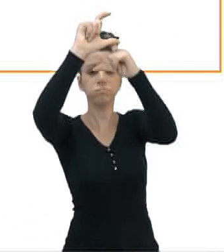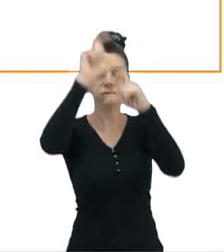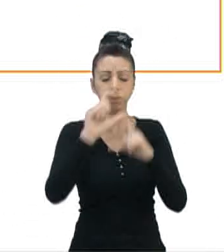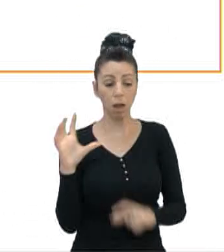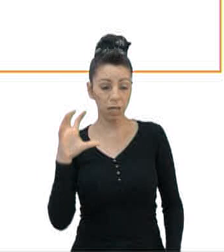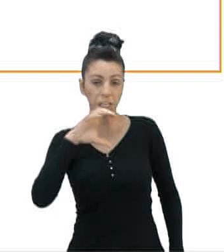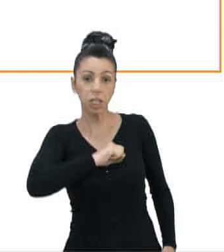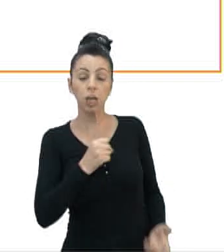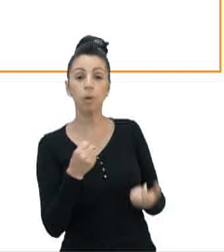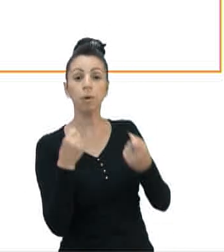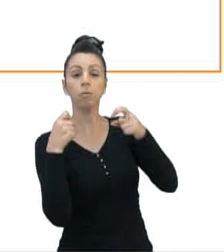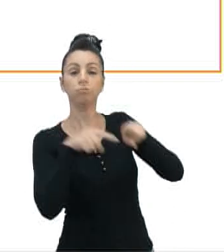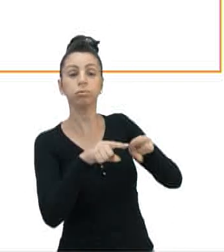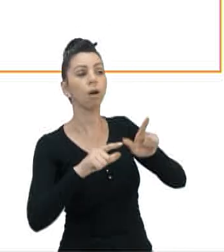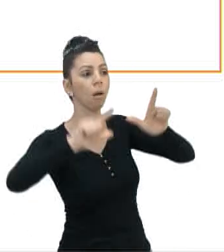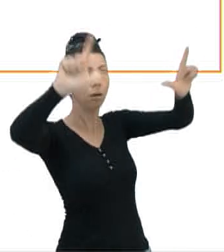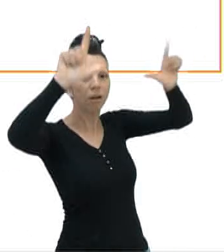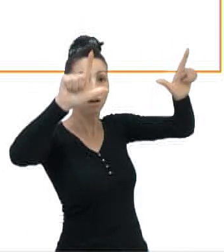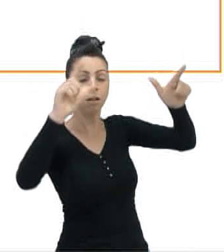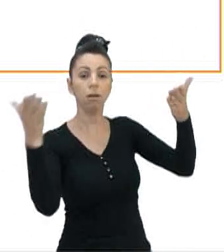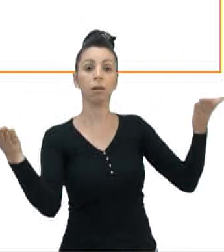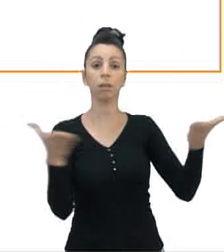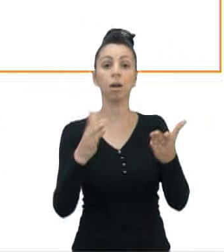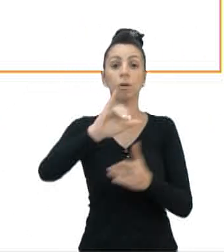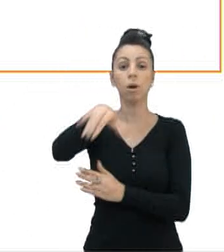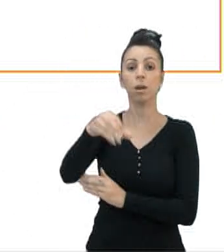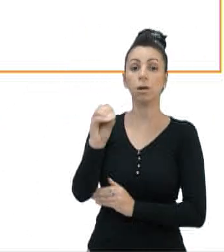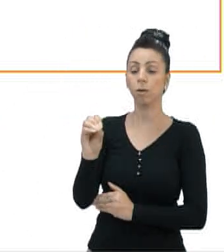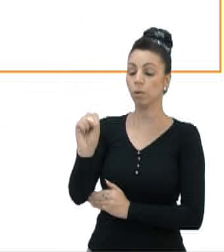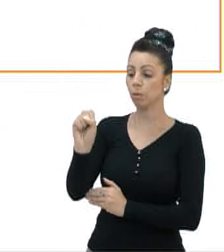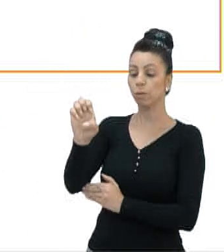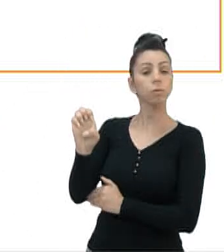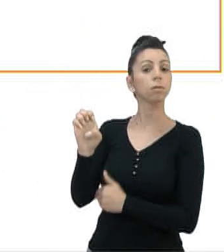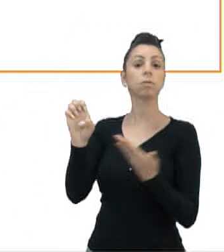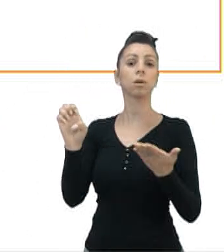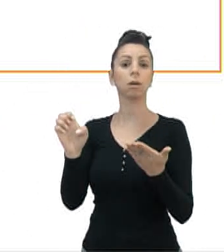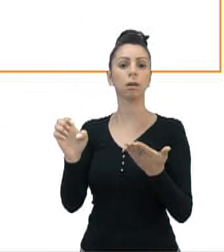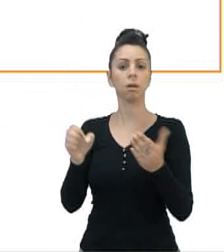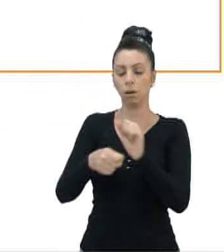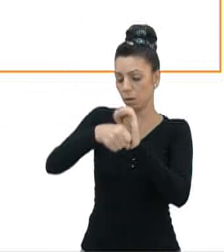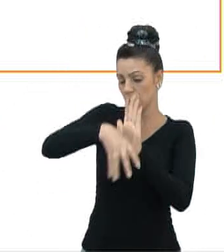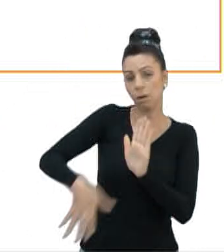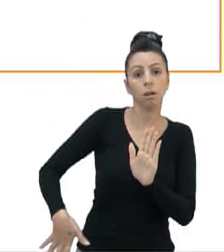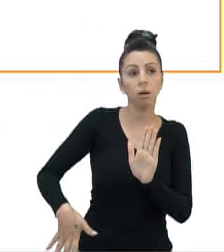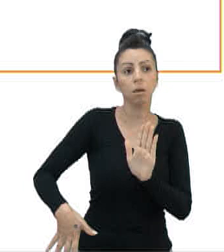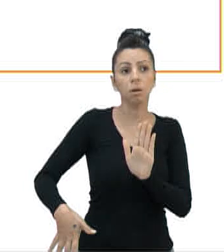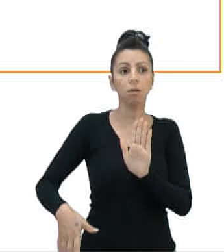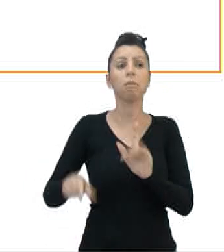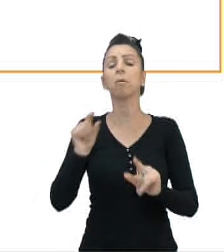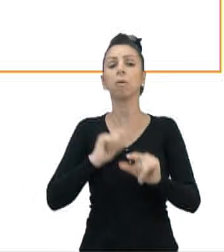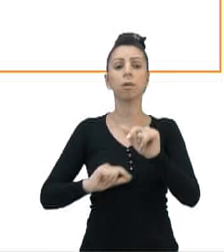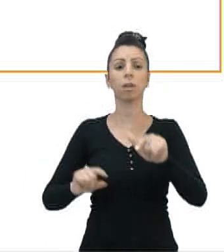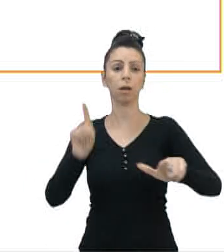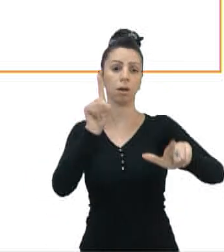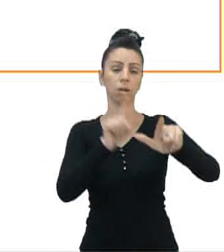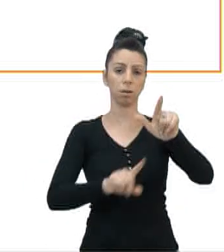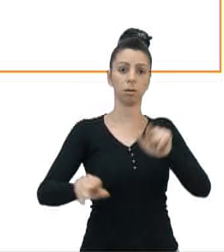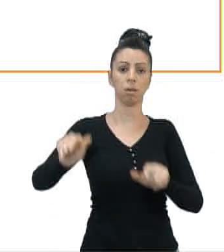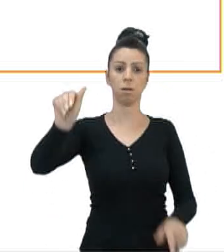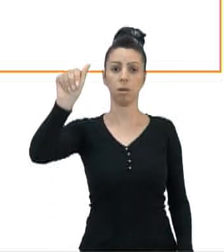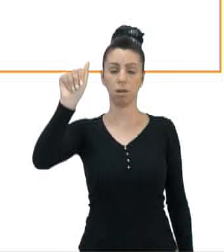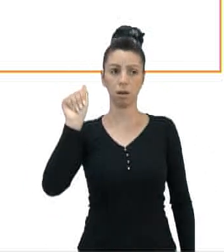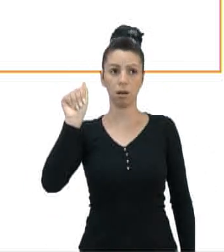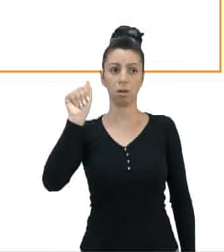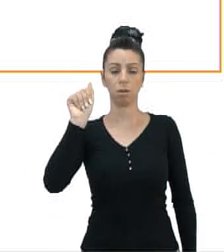E agora, José? Veja, qual a figura de linguagem está presente? É uma anáfora, que é a repetição